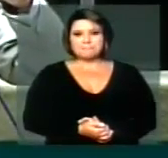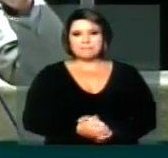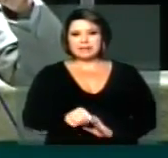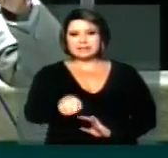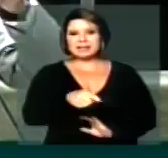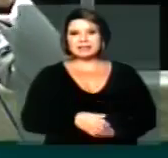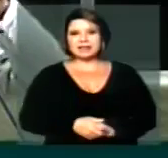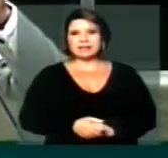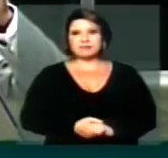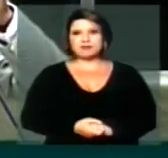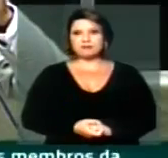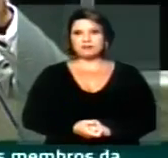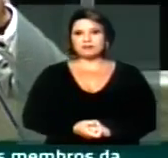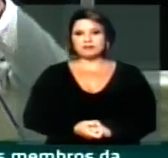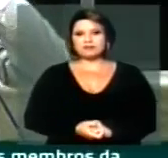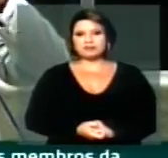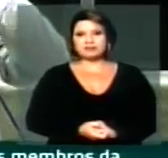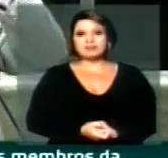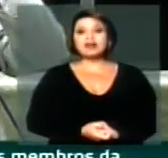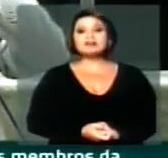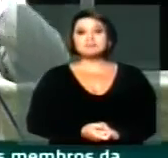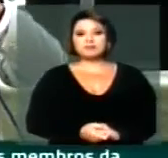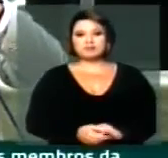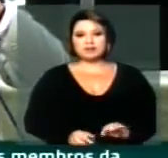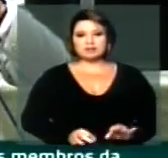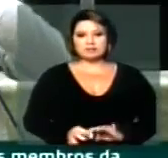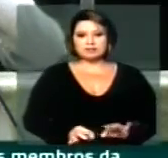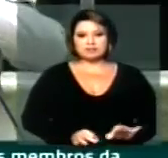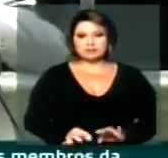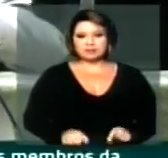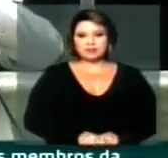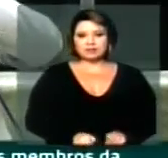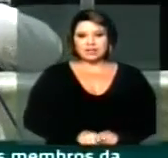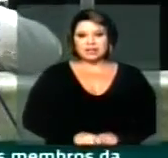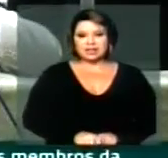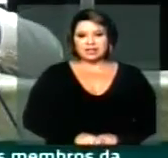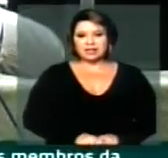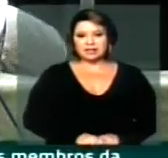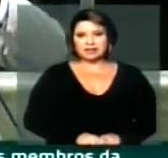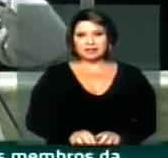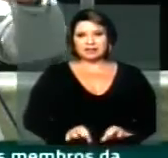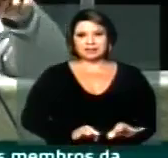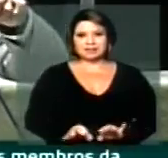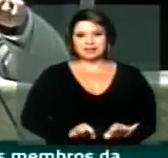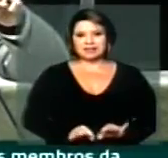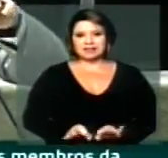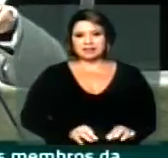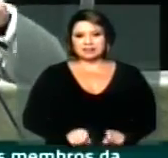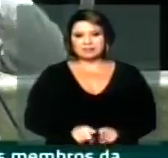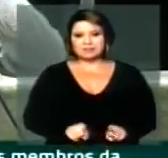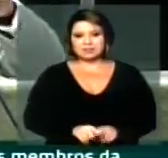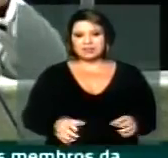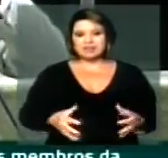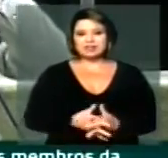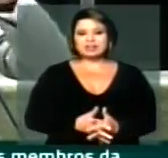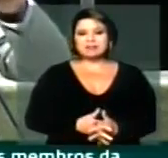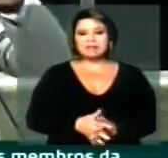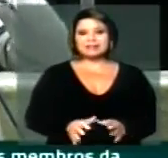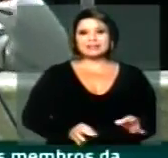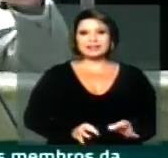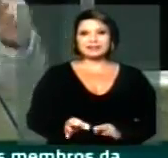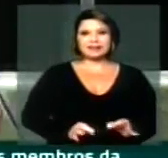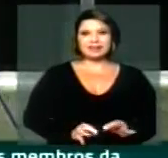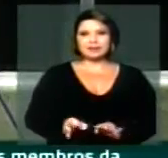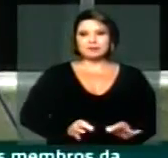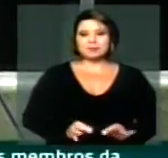Peço para encerrar, deputado. E que supere o abismo que há entre o parlamento e a população. Isso